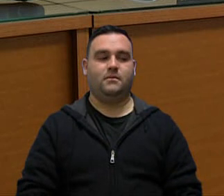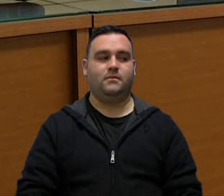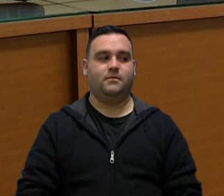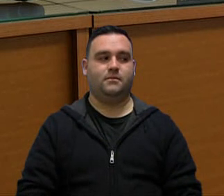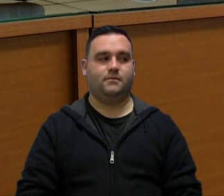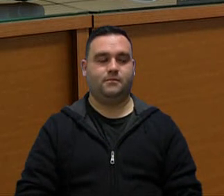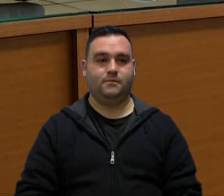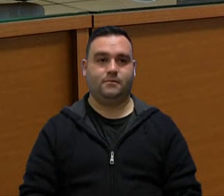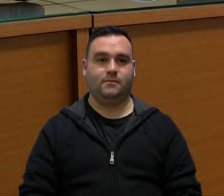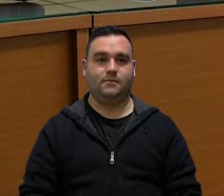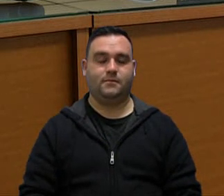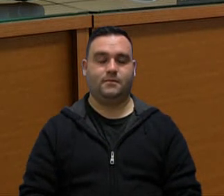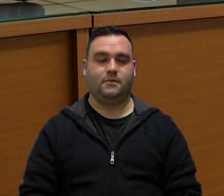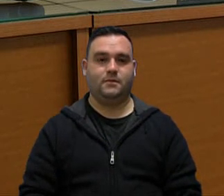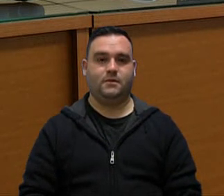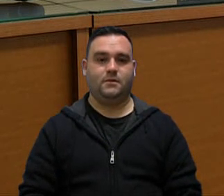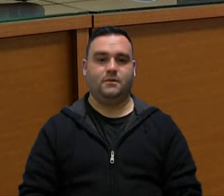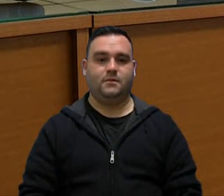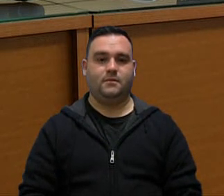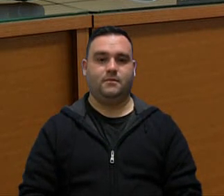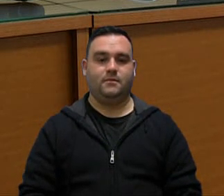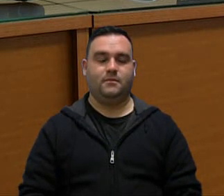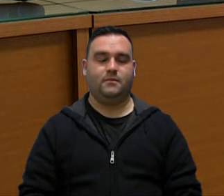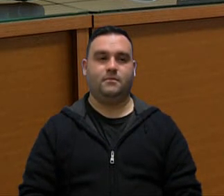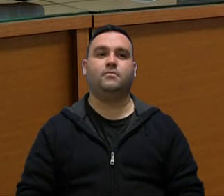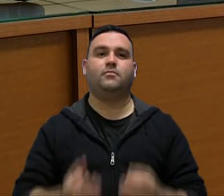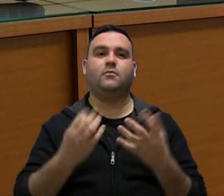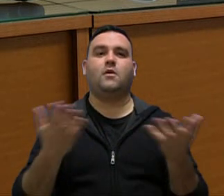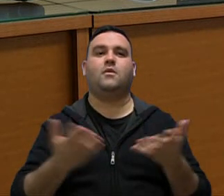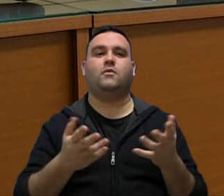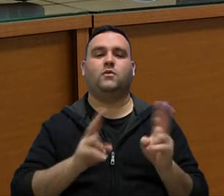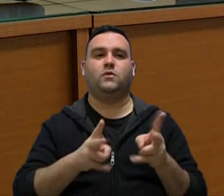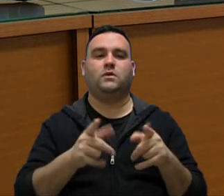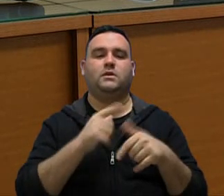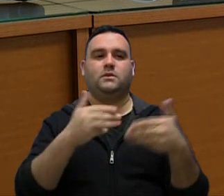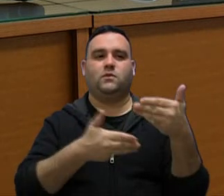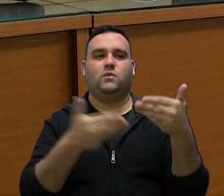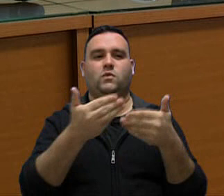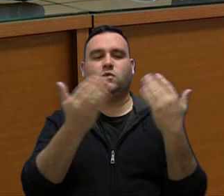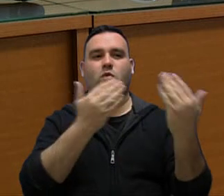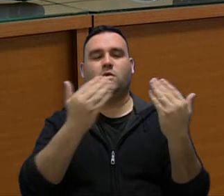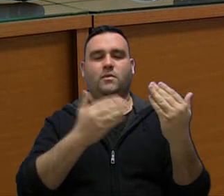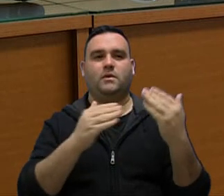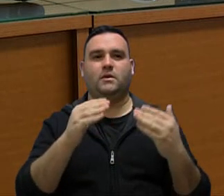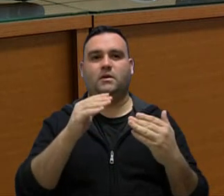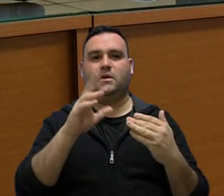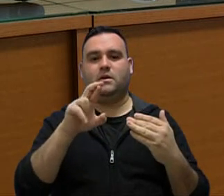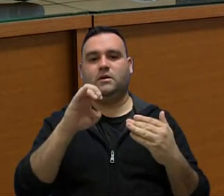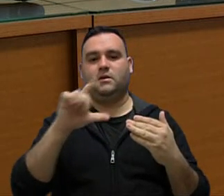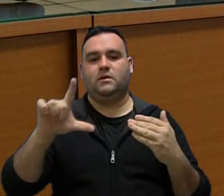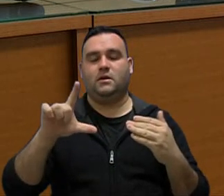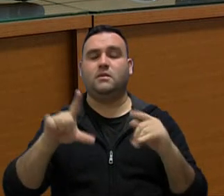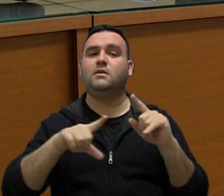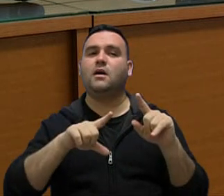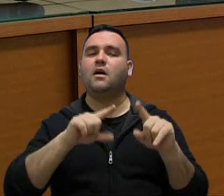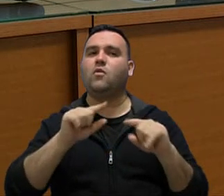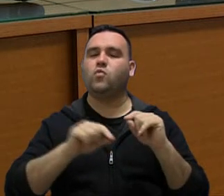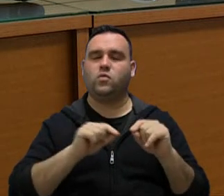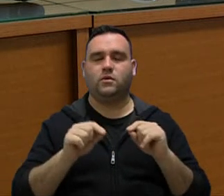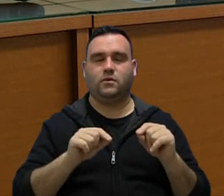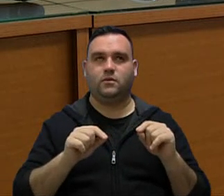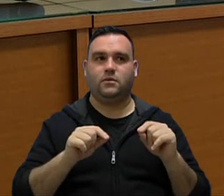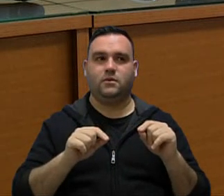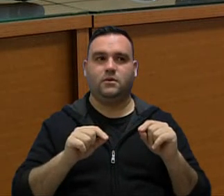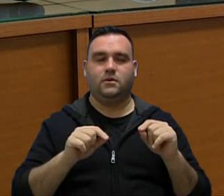e aí e aí tamos aí na sequência um quadro comparativo da série que é sério era ela